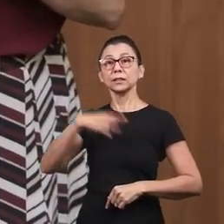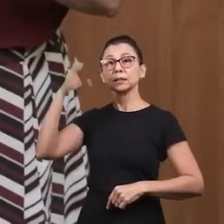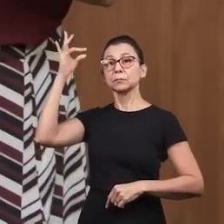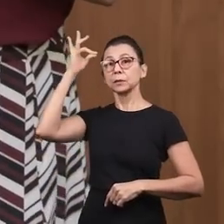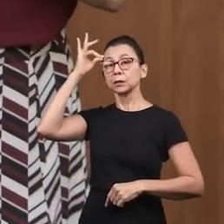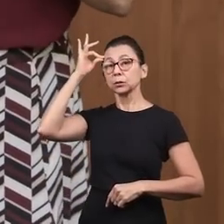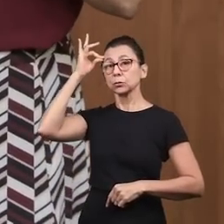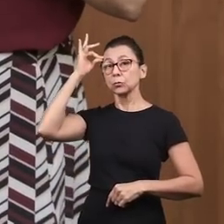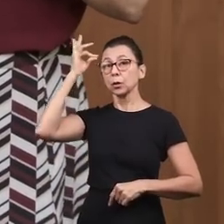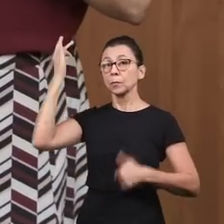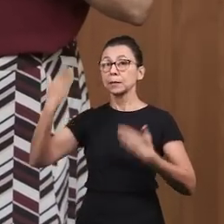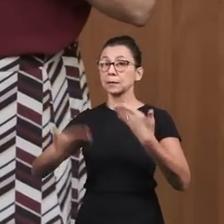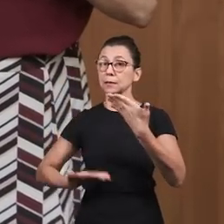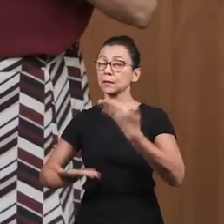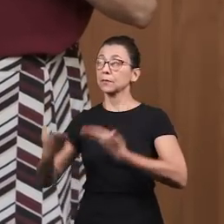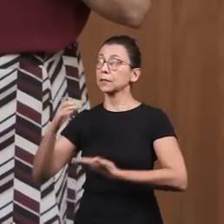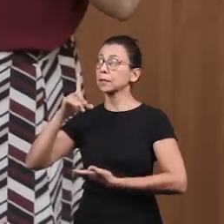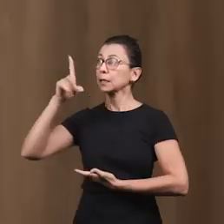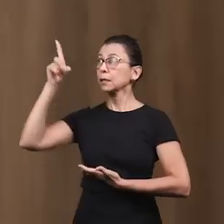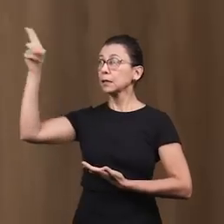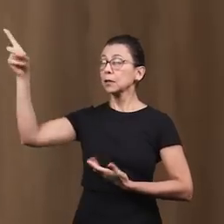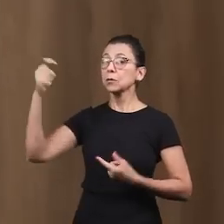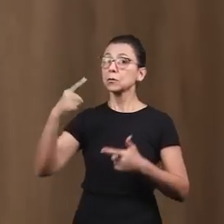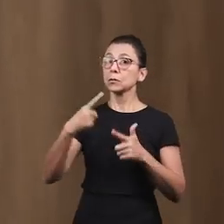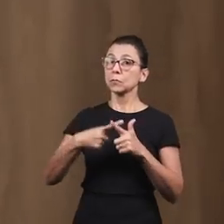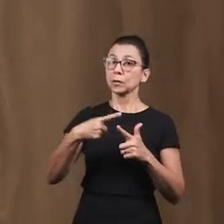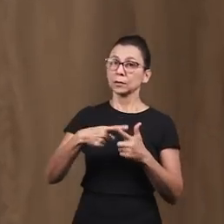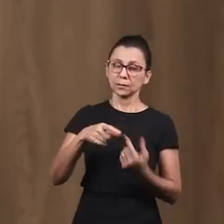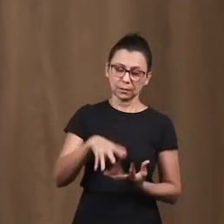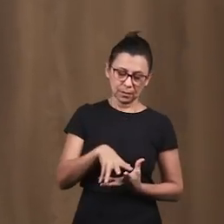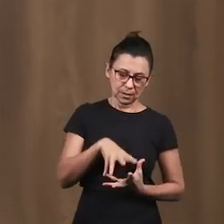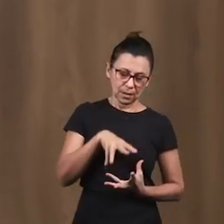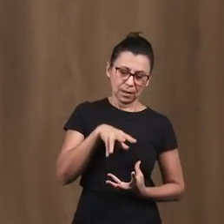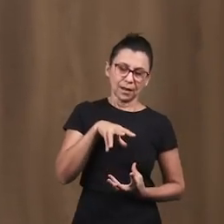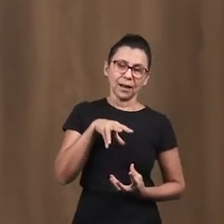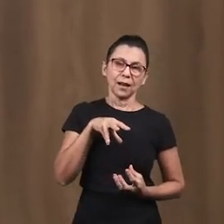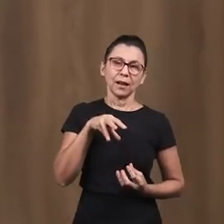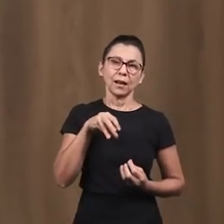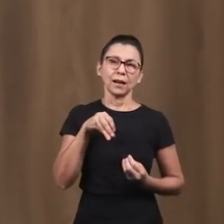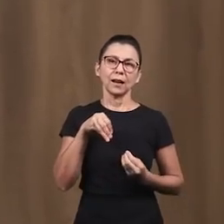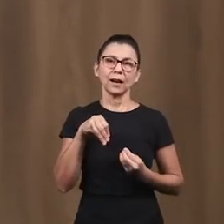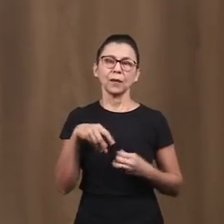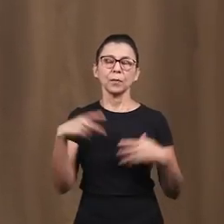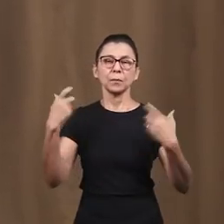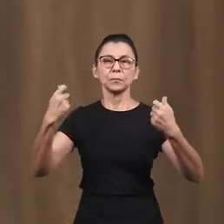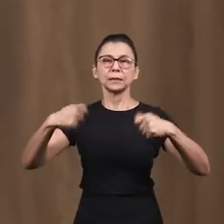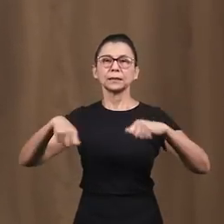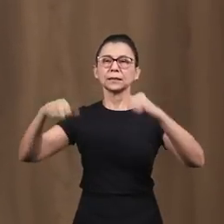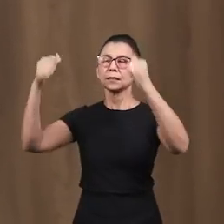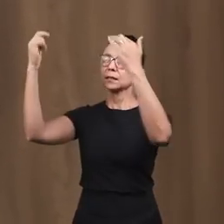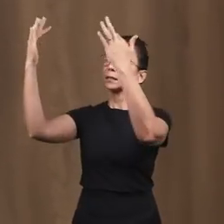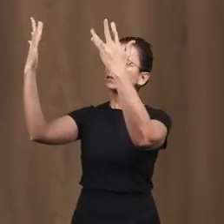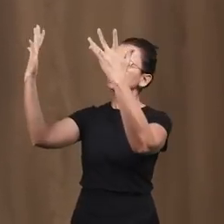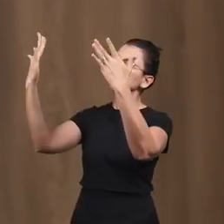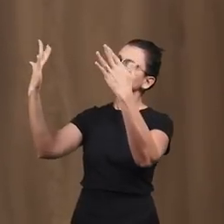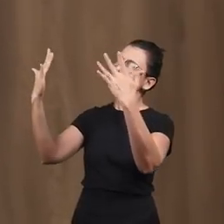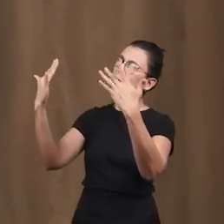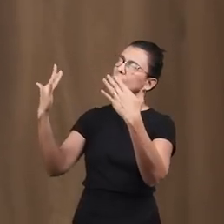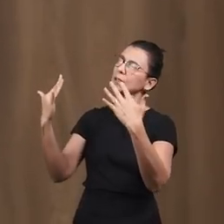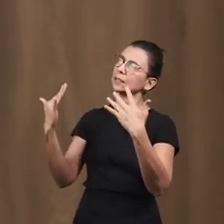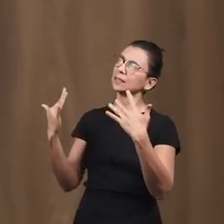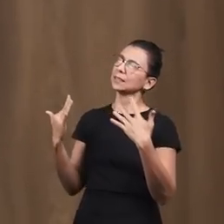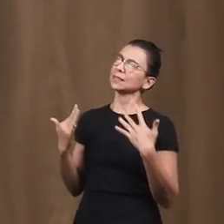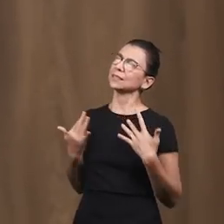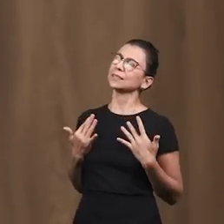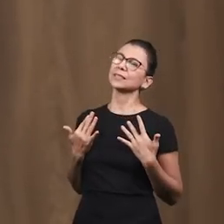coração, a nossa alma precisa de alimentar do Espírito Santo, da palavra